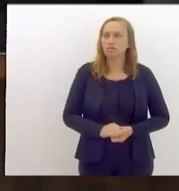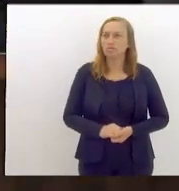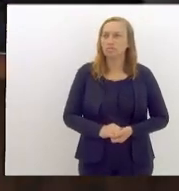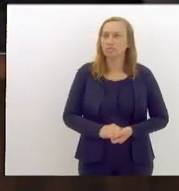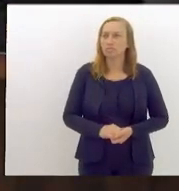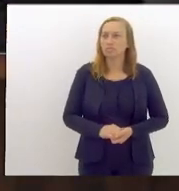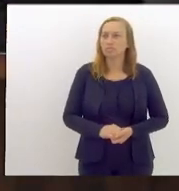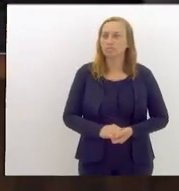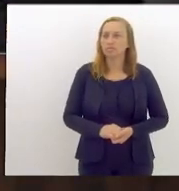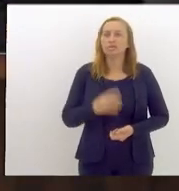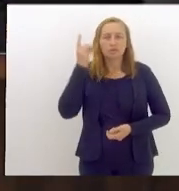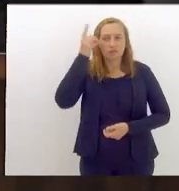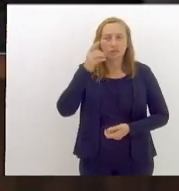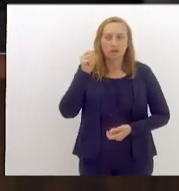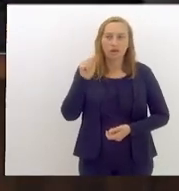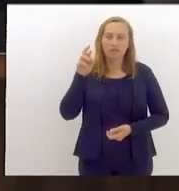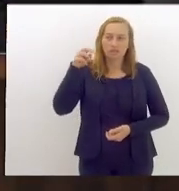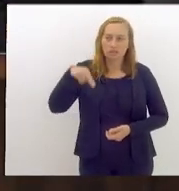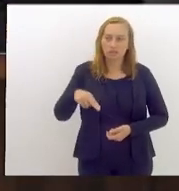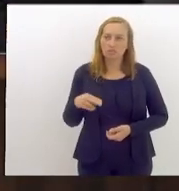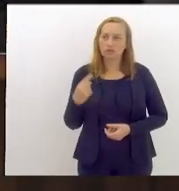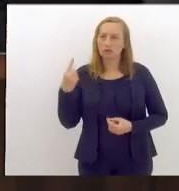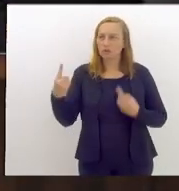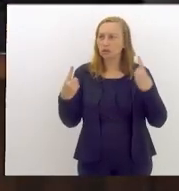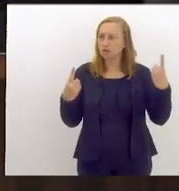Deputado Anderson Moraes